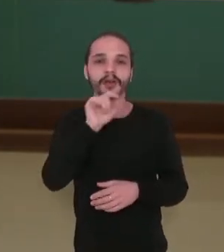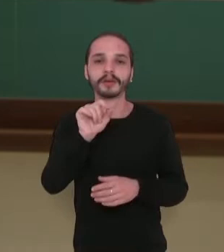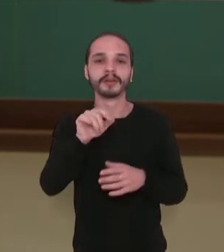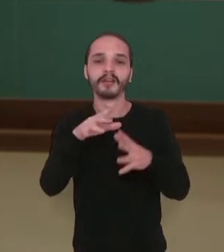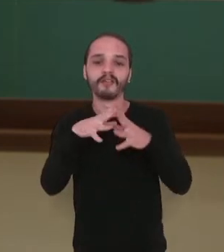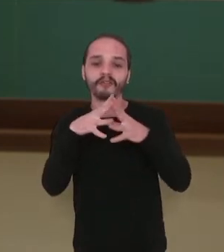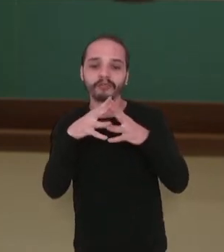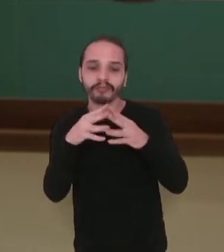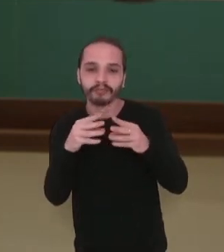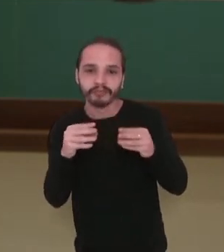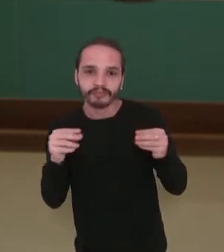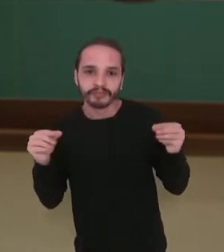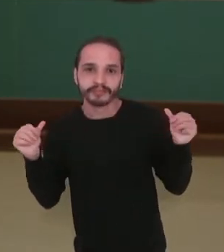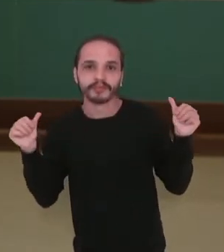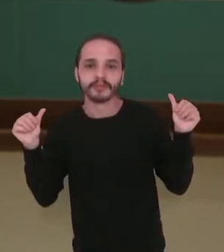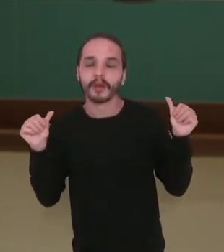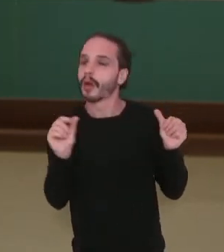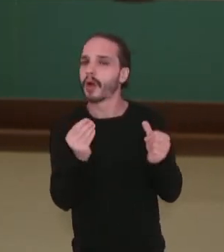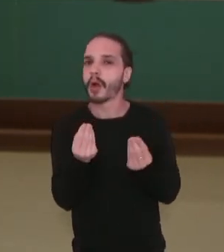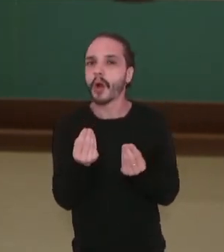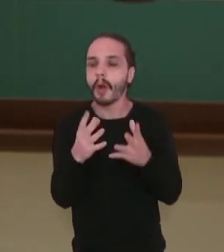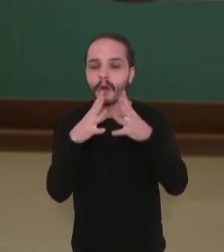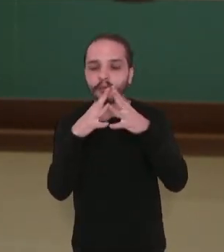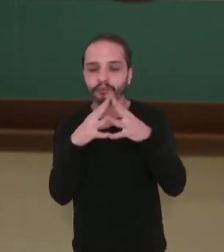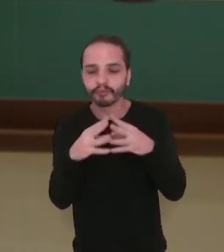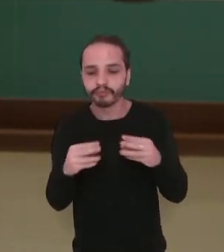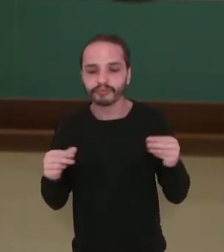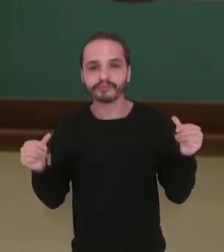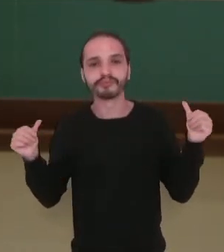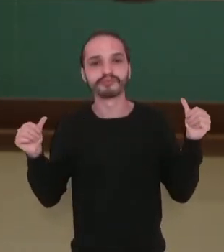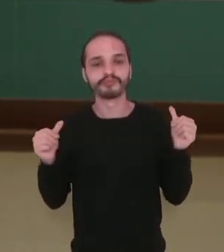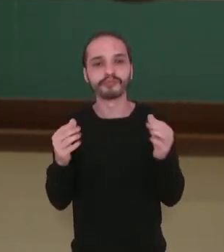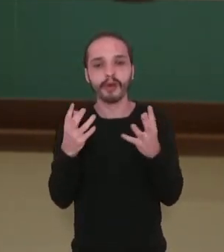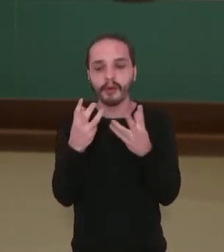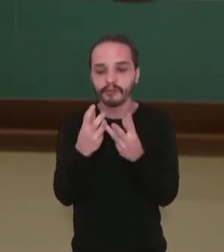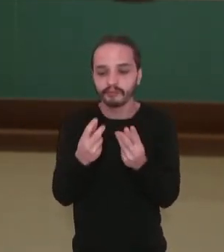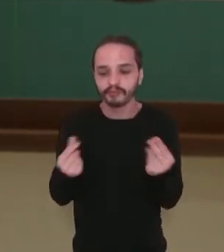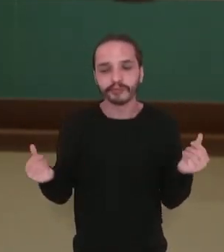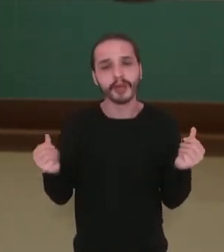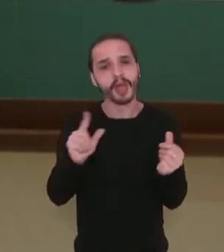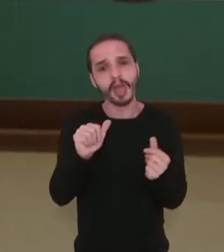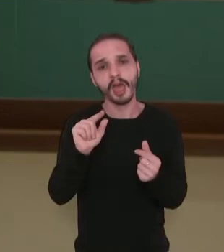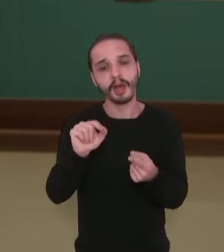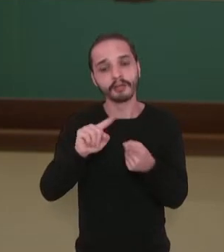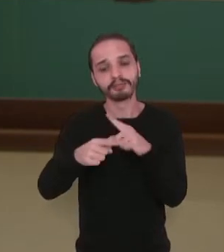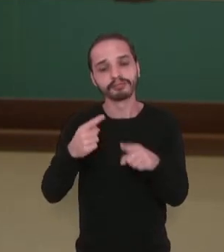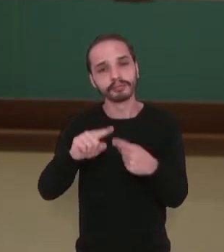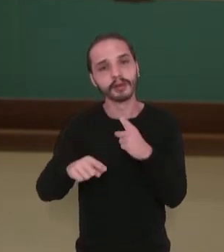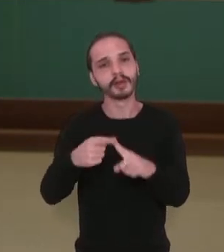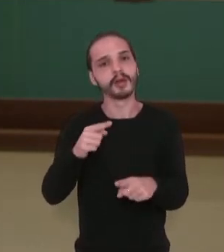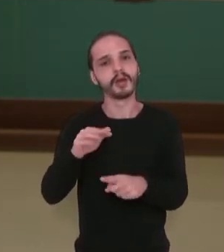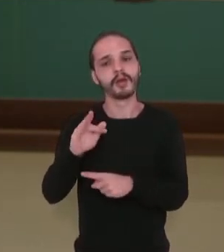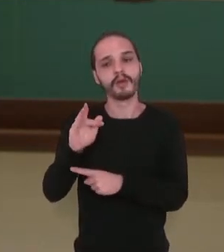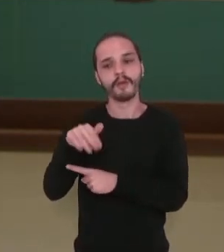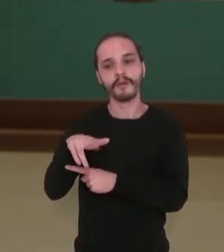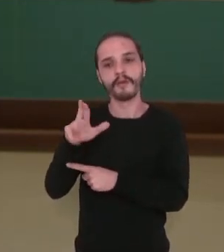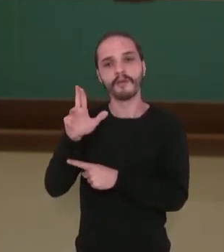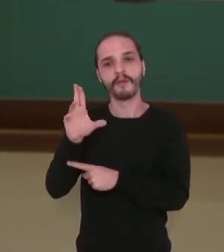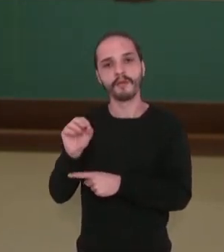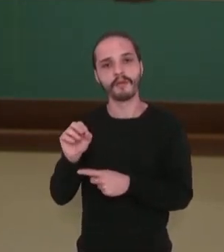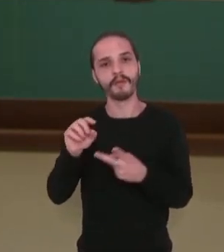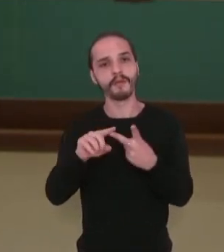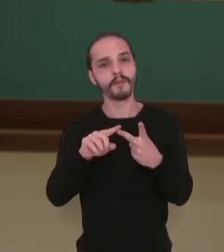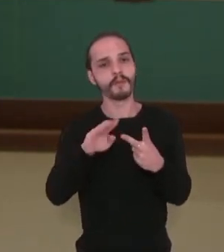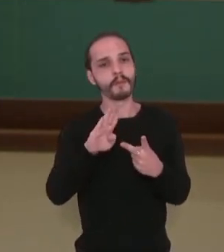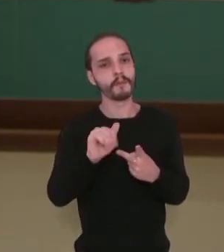decomposição. E como que é feita essa decomposição? É feita pela associação de fungos e bactérias. São